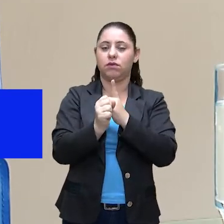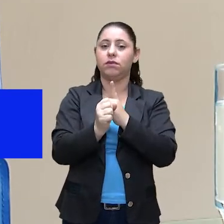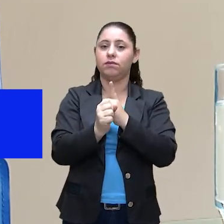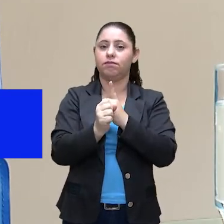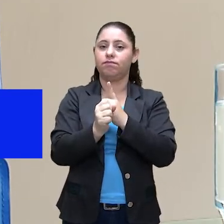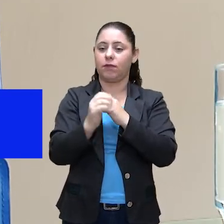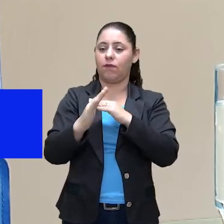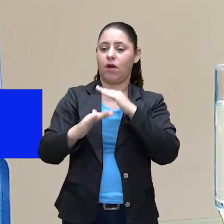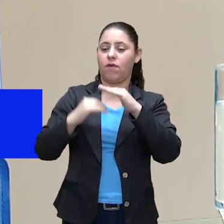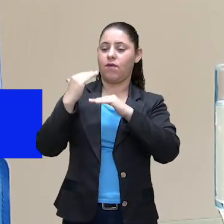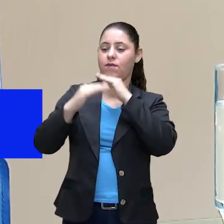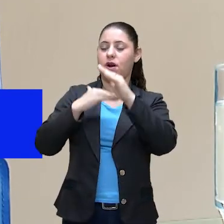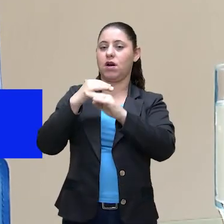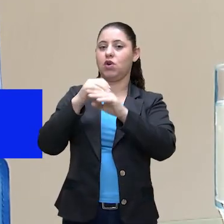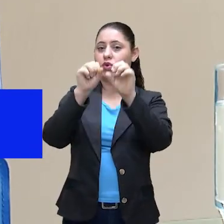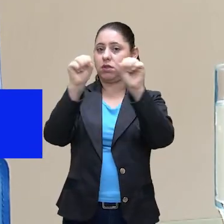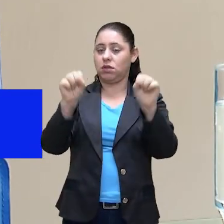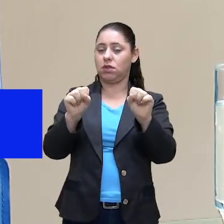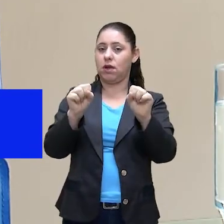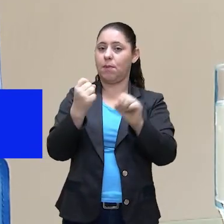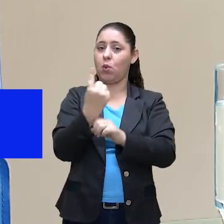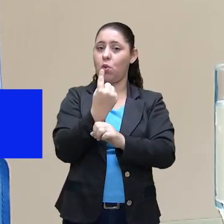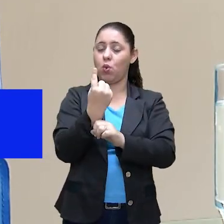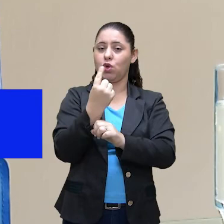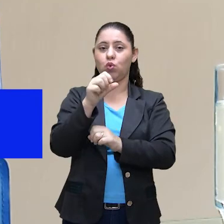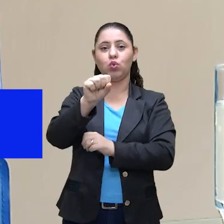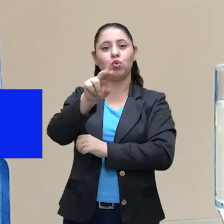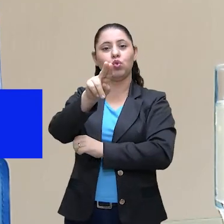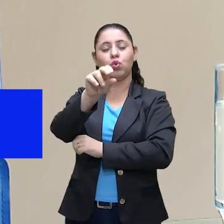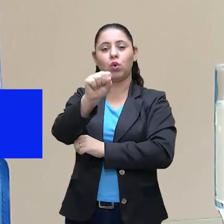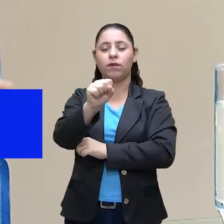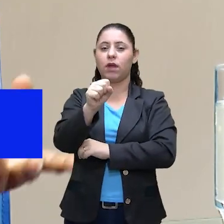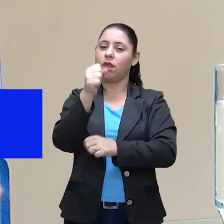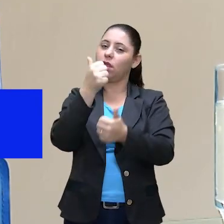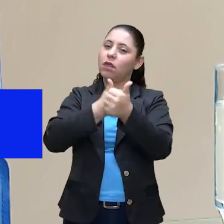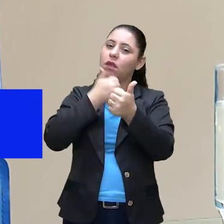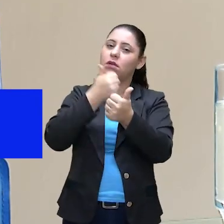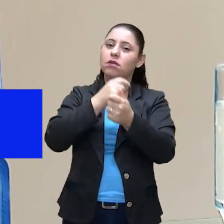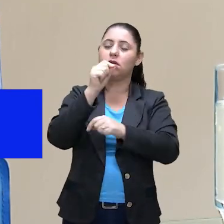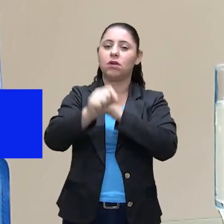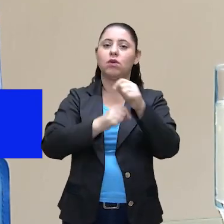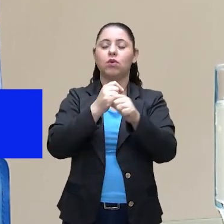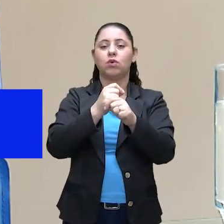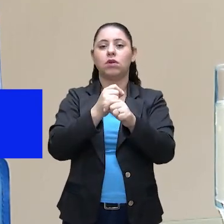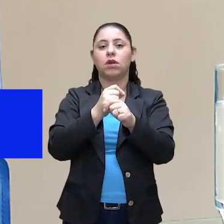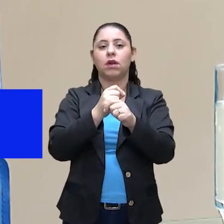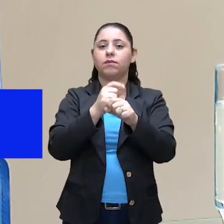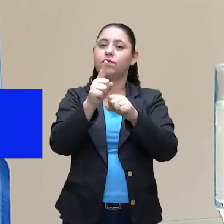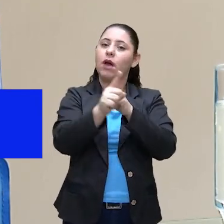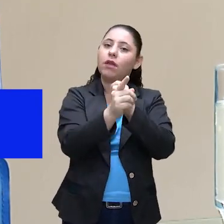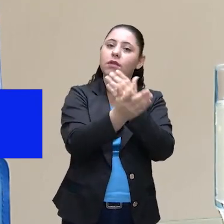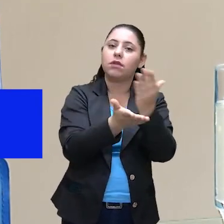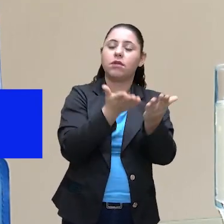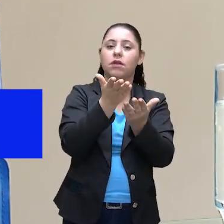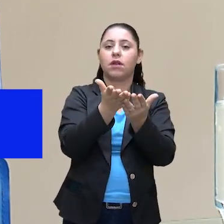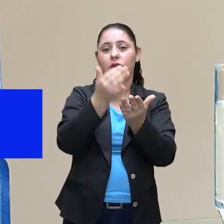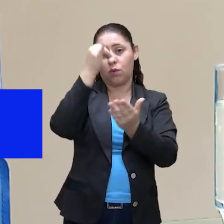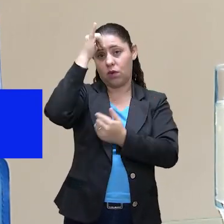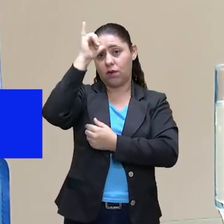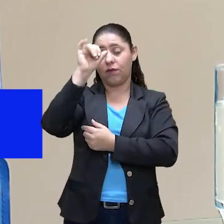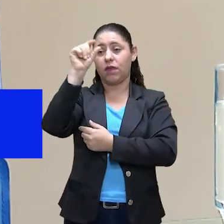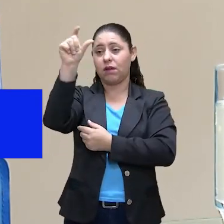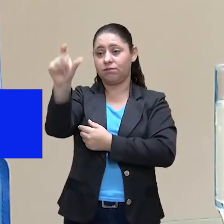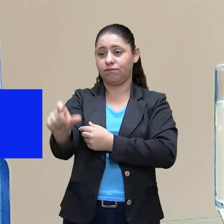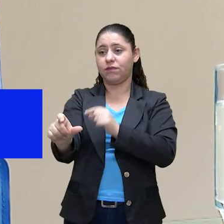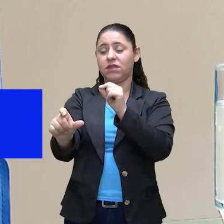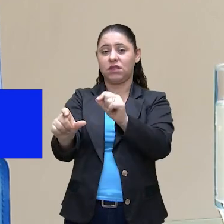a sociedade ela vai se reinventando e o sistema único ele vai tentando absorver cada vez mais esses